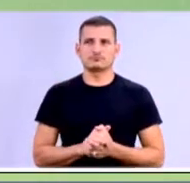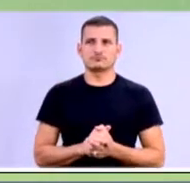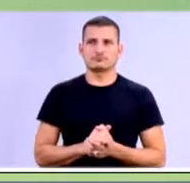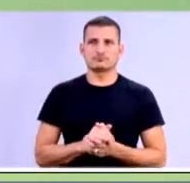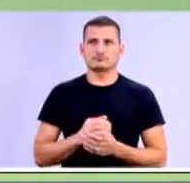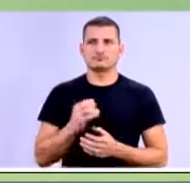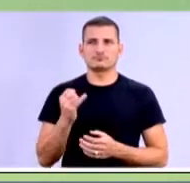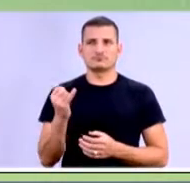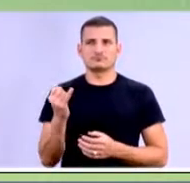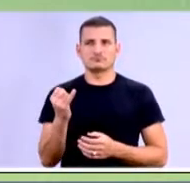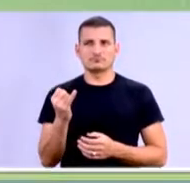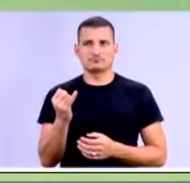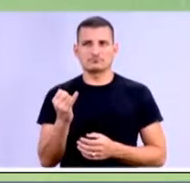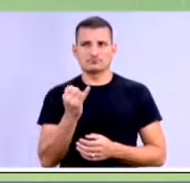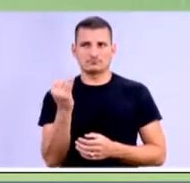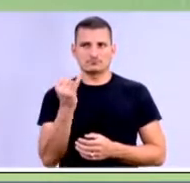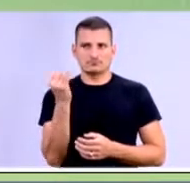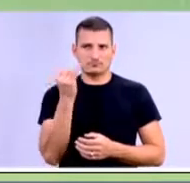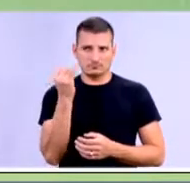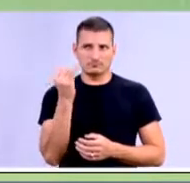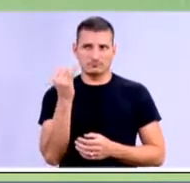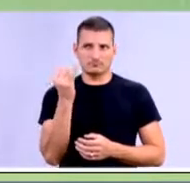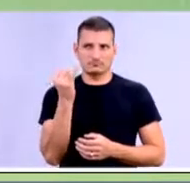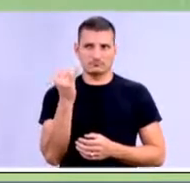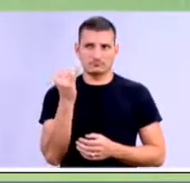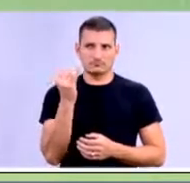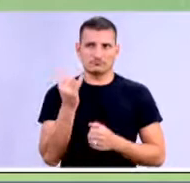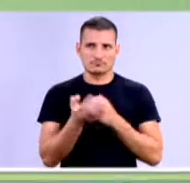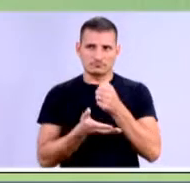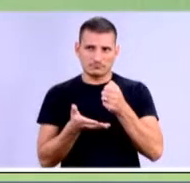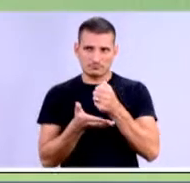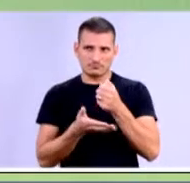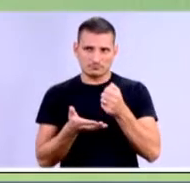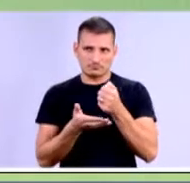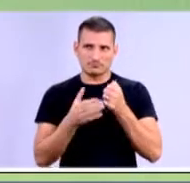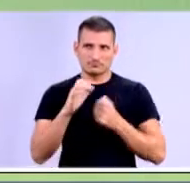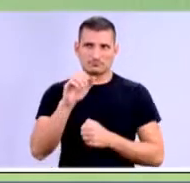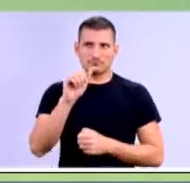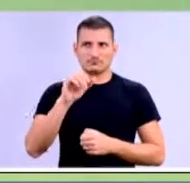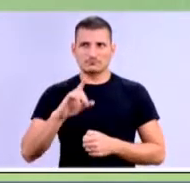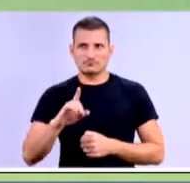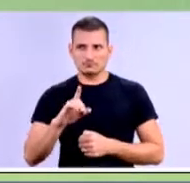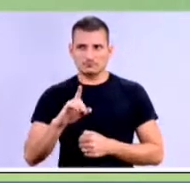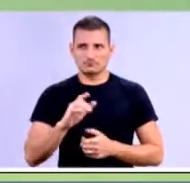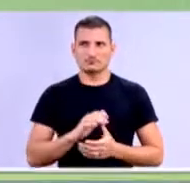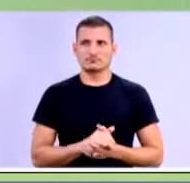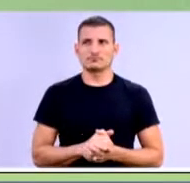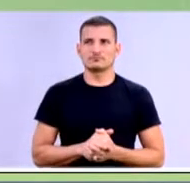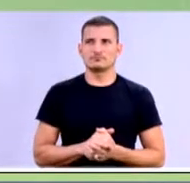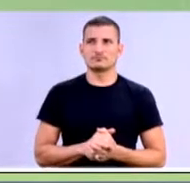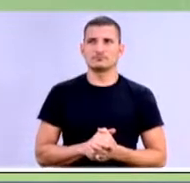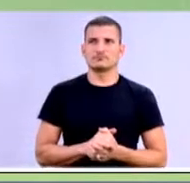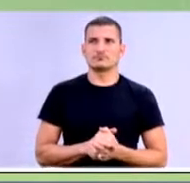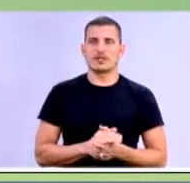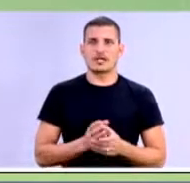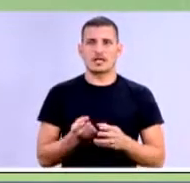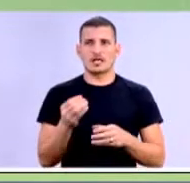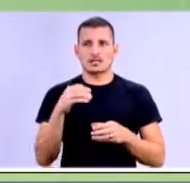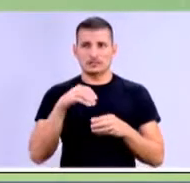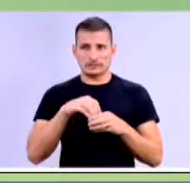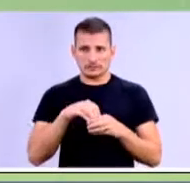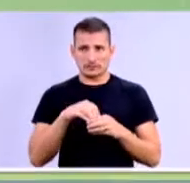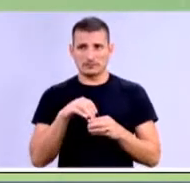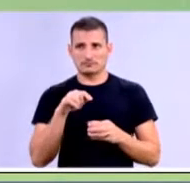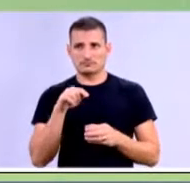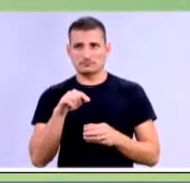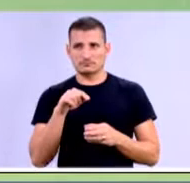e importantes que devem ser observados na EAD? Dentre esses princípios,